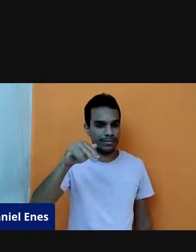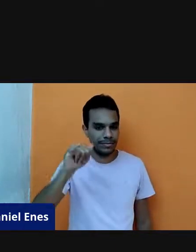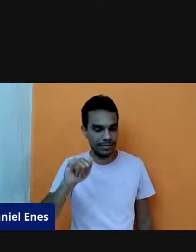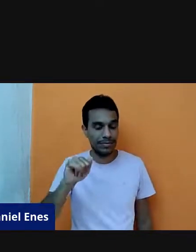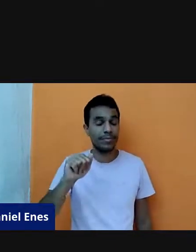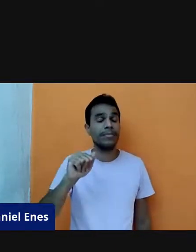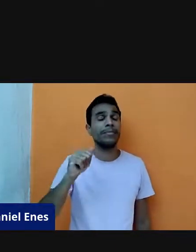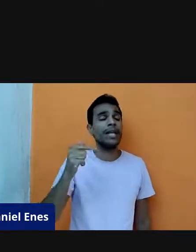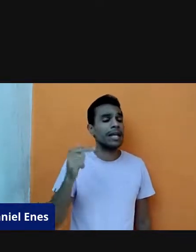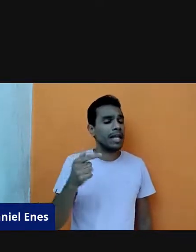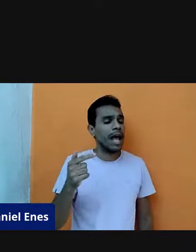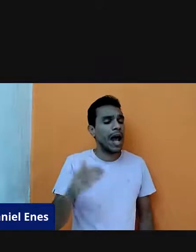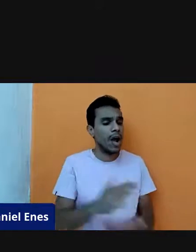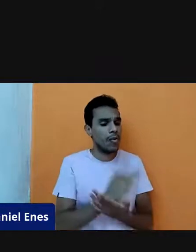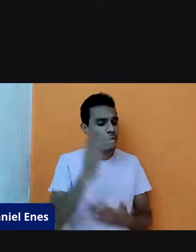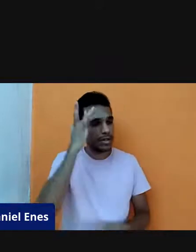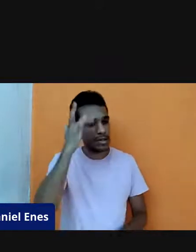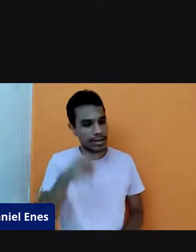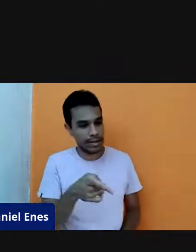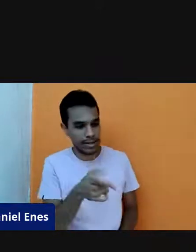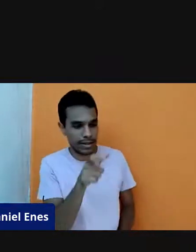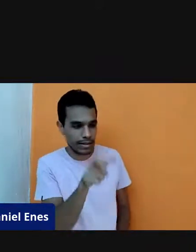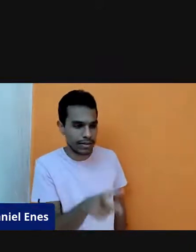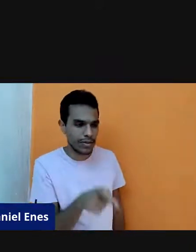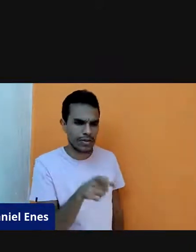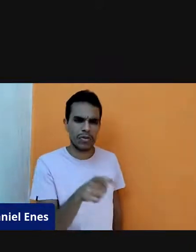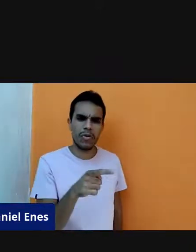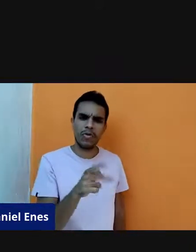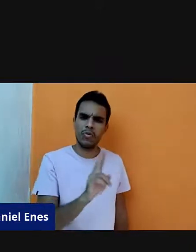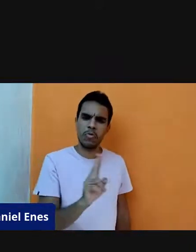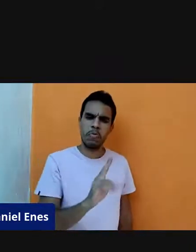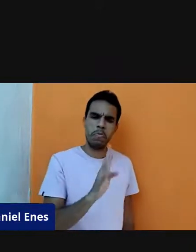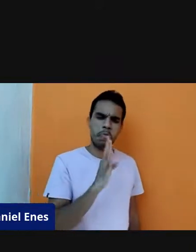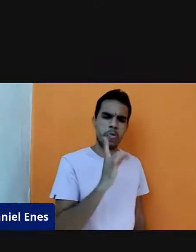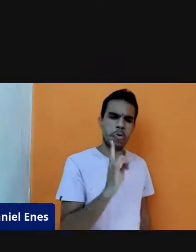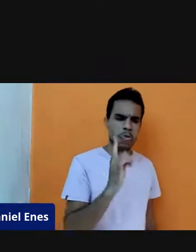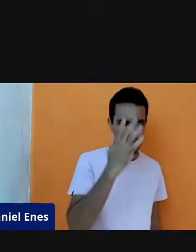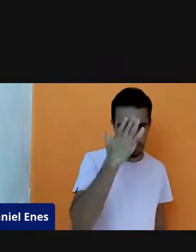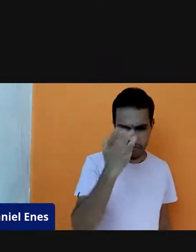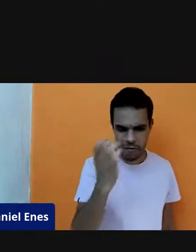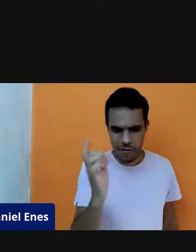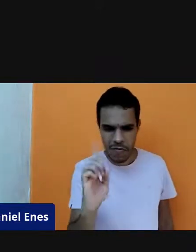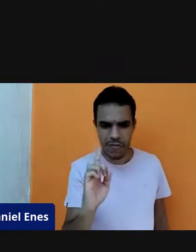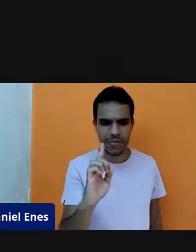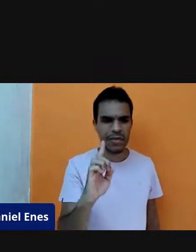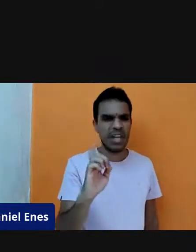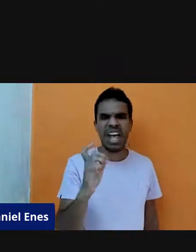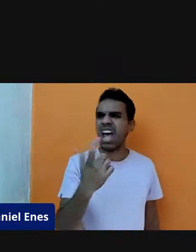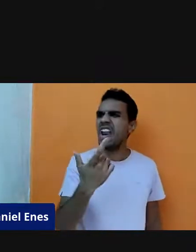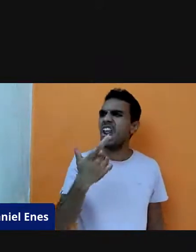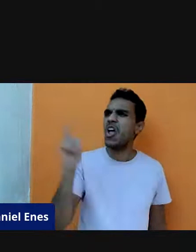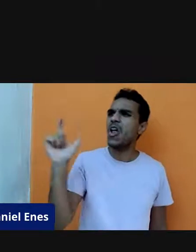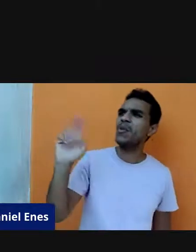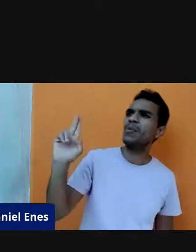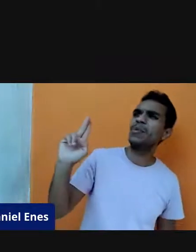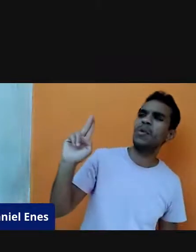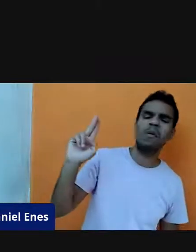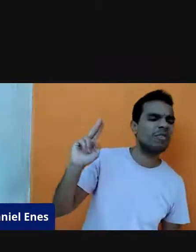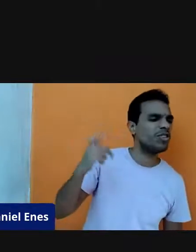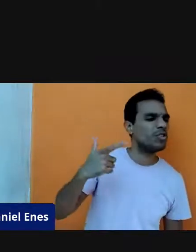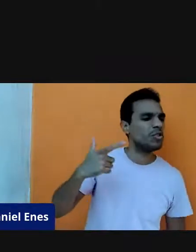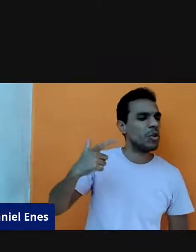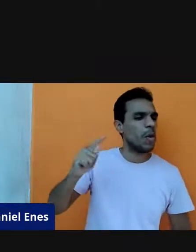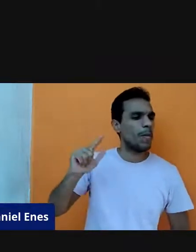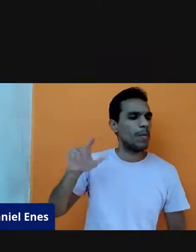que Clarice Lispector, como não era um nome conhecido, era o pseudônimo de algum grande escritor, né? Algum